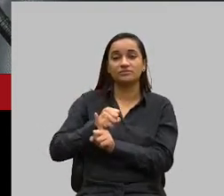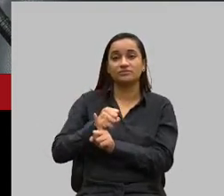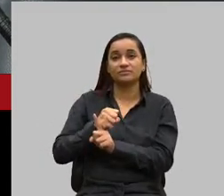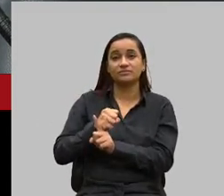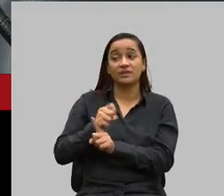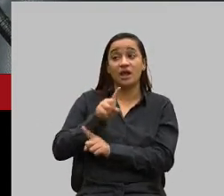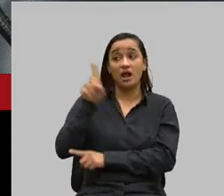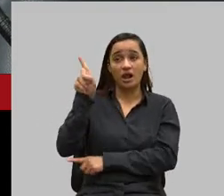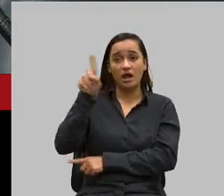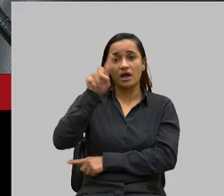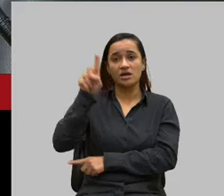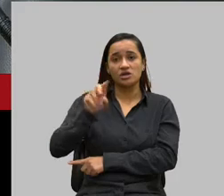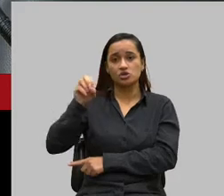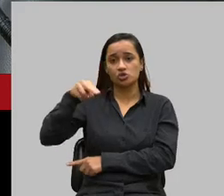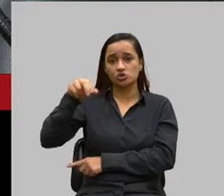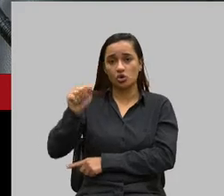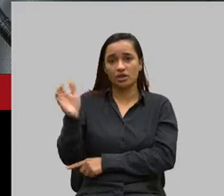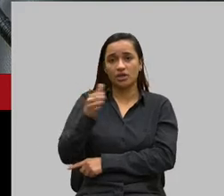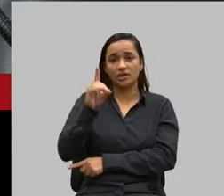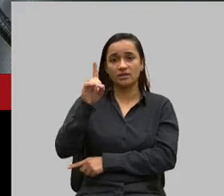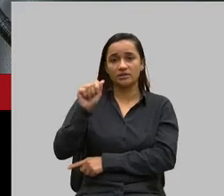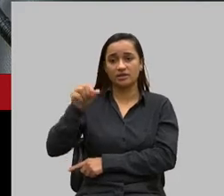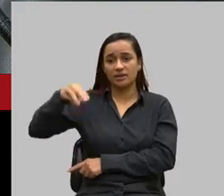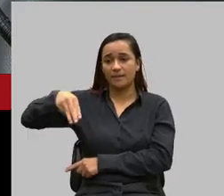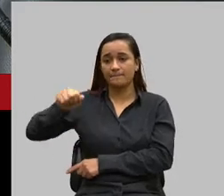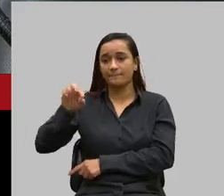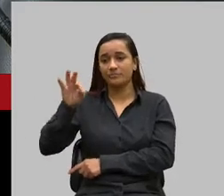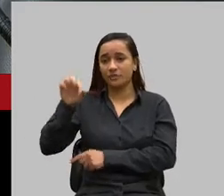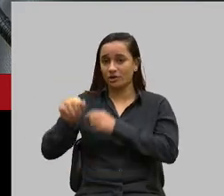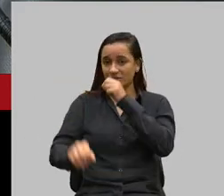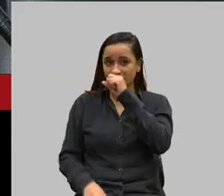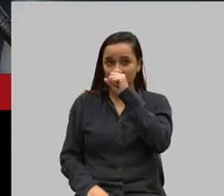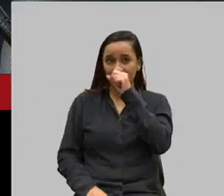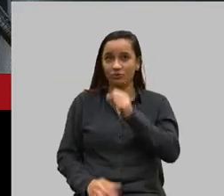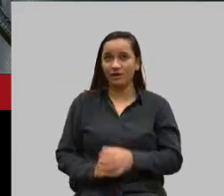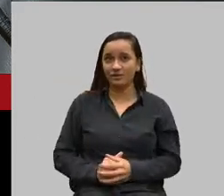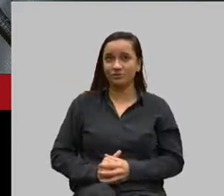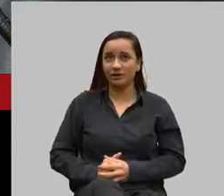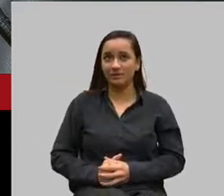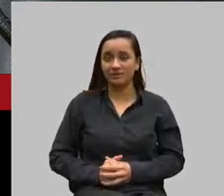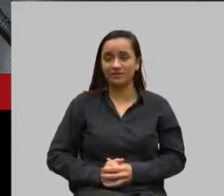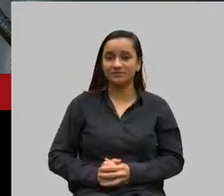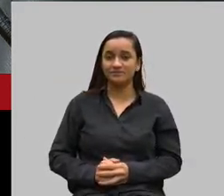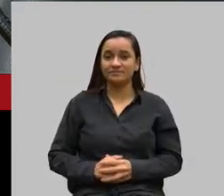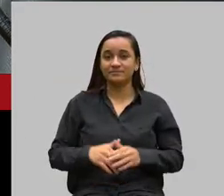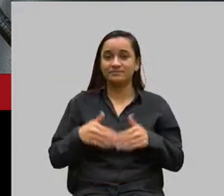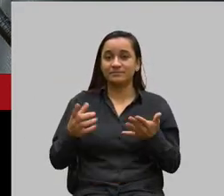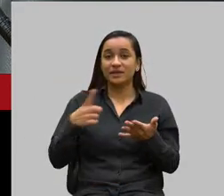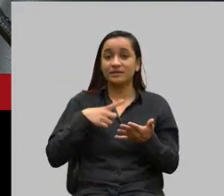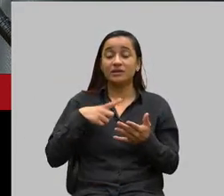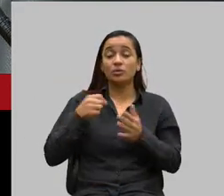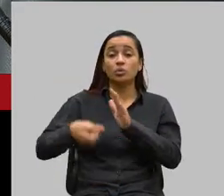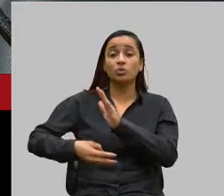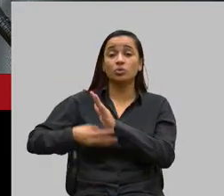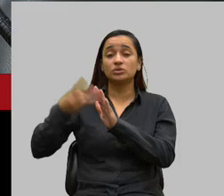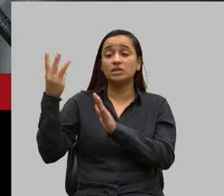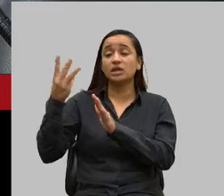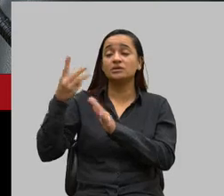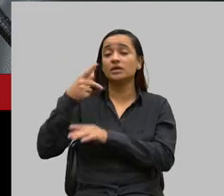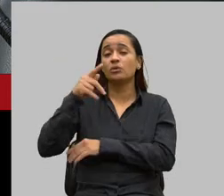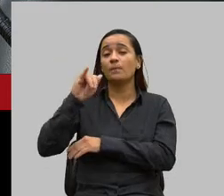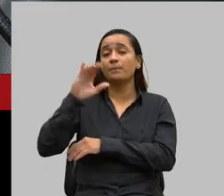da mata nós temos o terceiro pico mais alto do Brasil que é o pico da